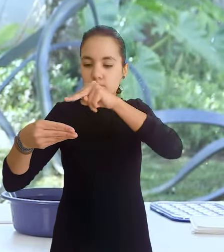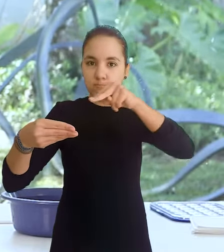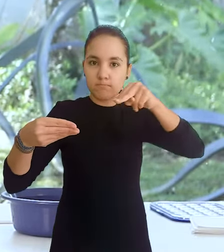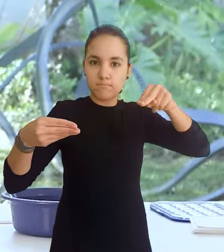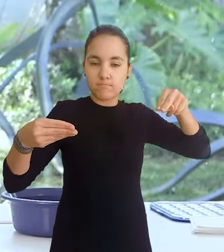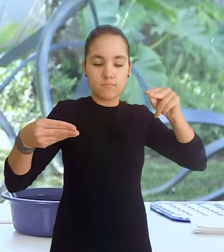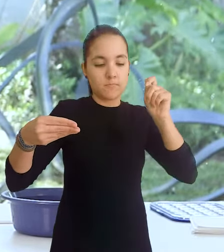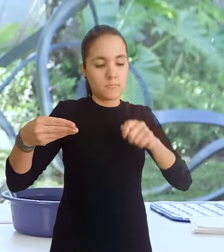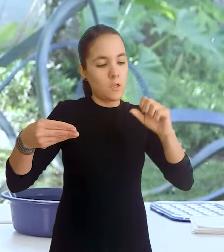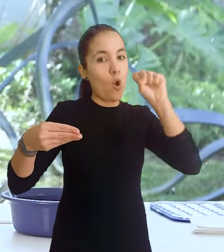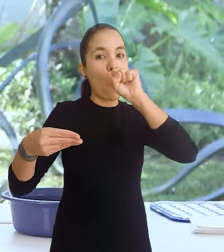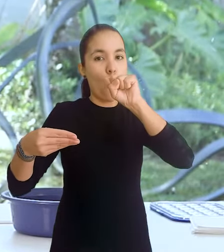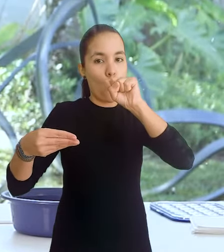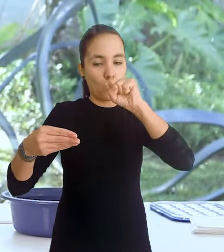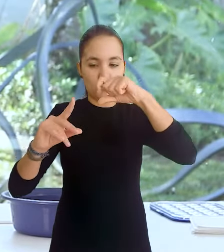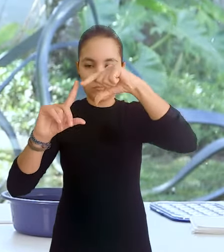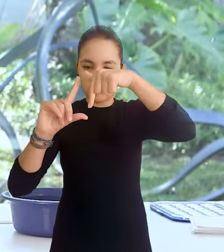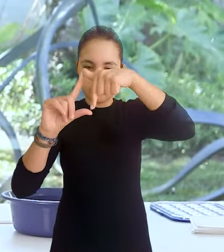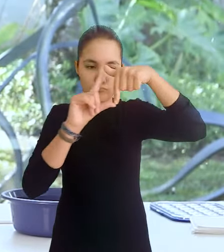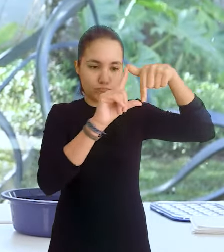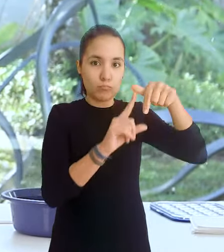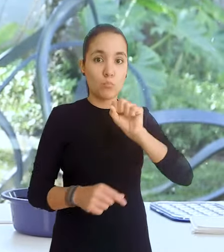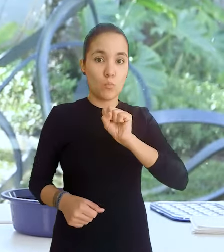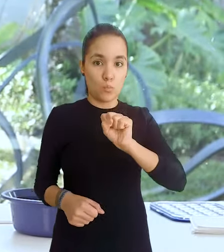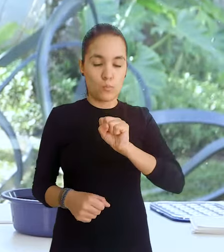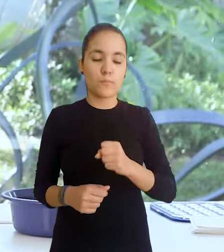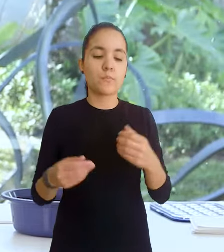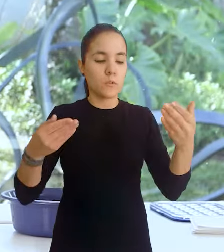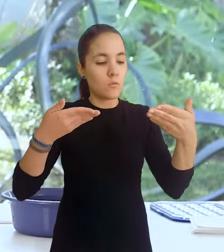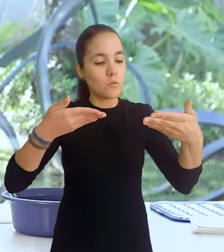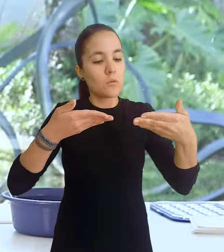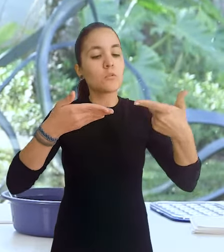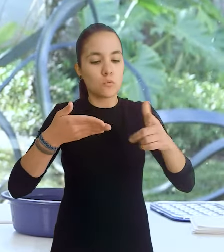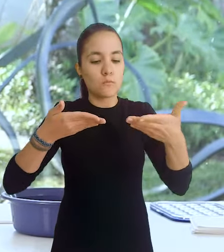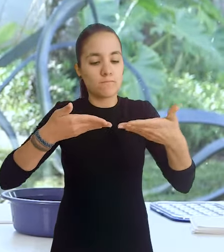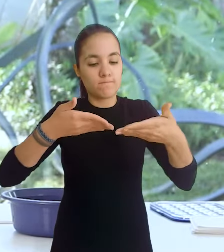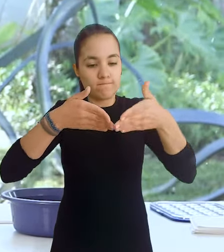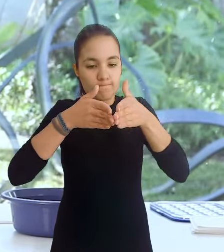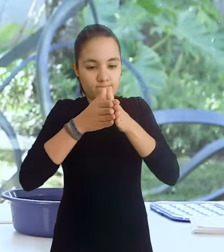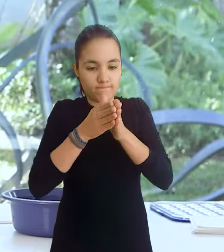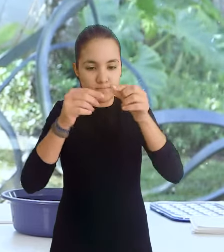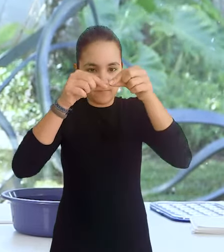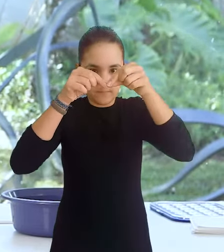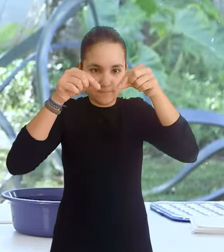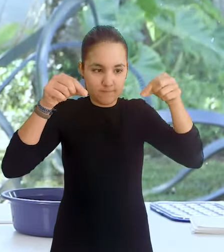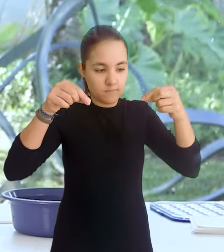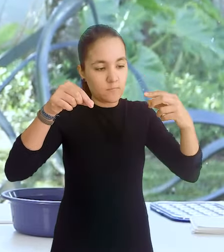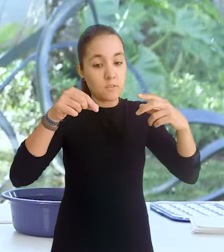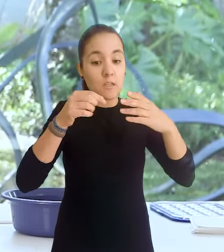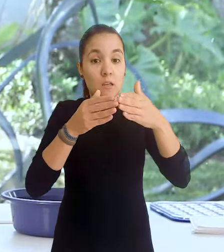delimitou 8 campos aqui. Então, você vai dobrar ao meio e cortar em cima dessa dobra do